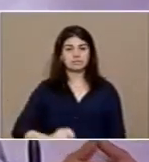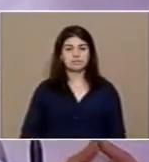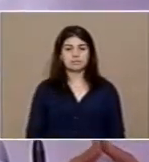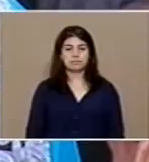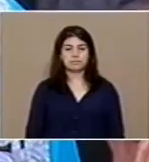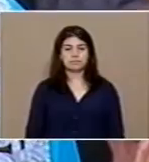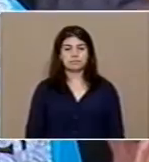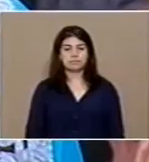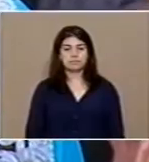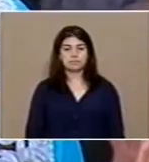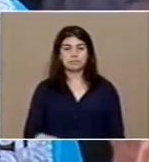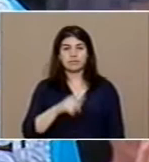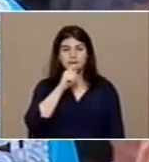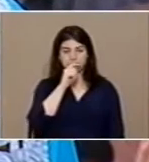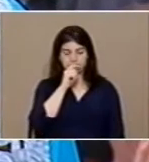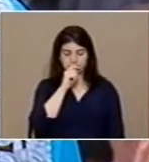sempre